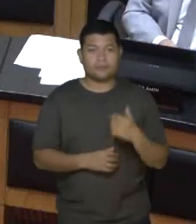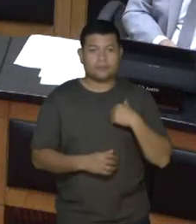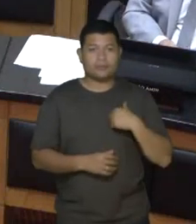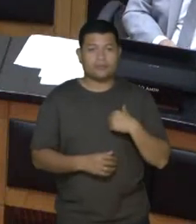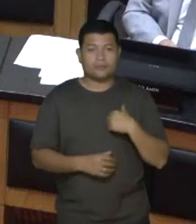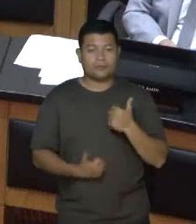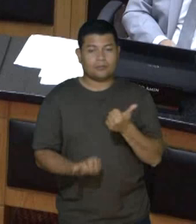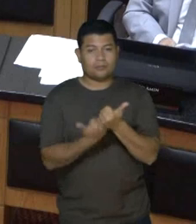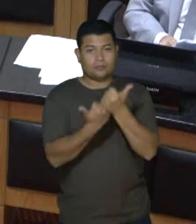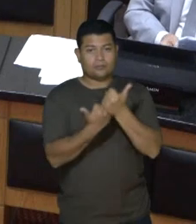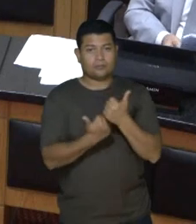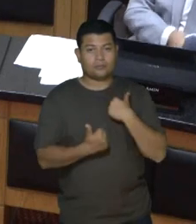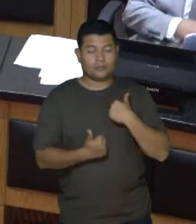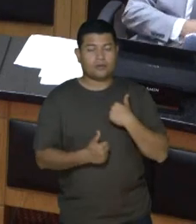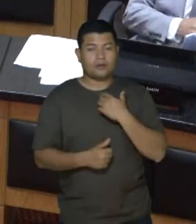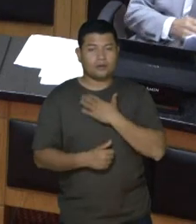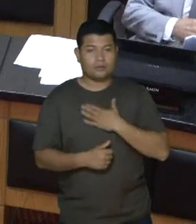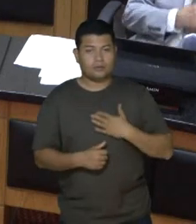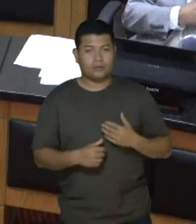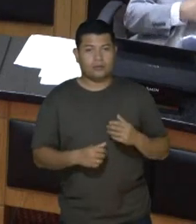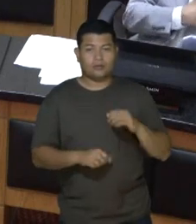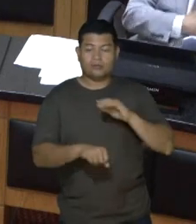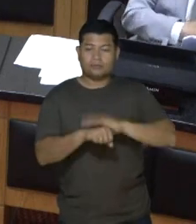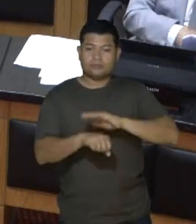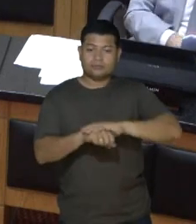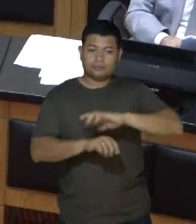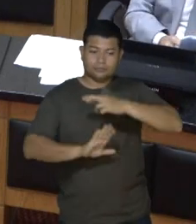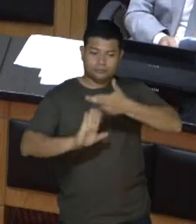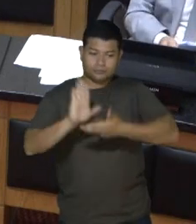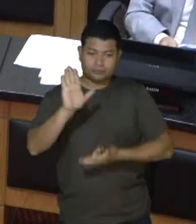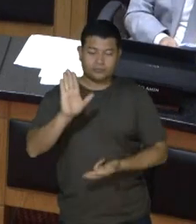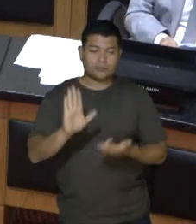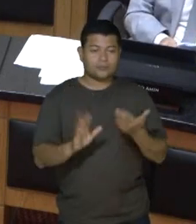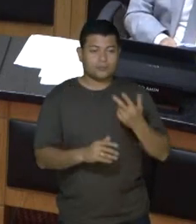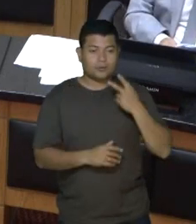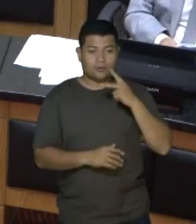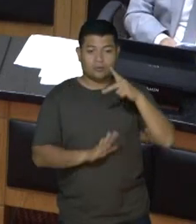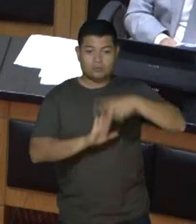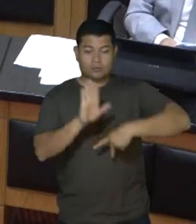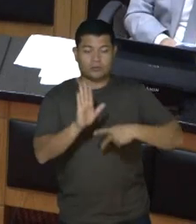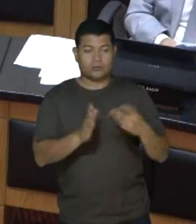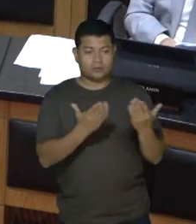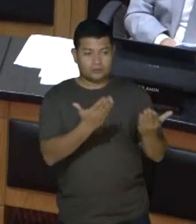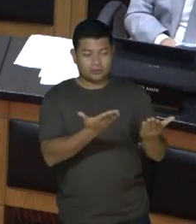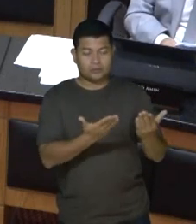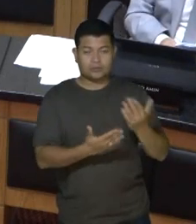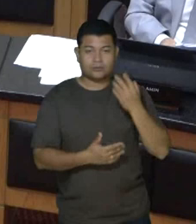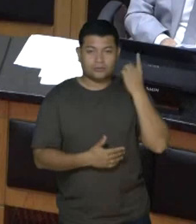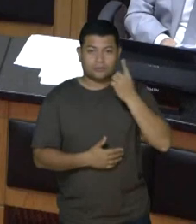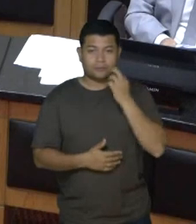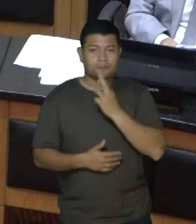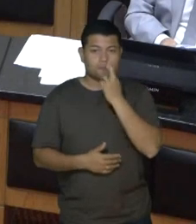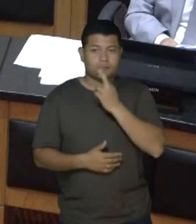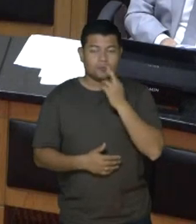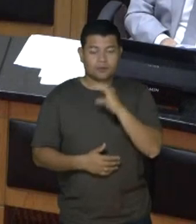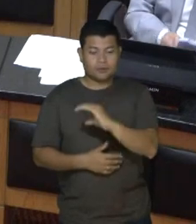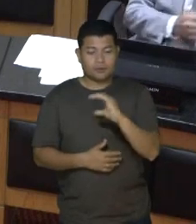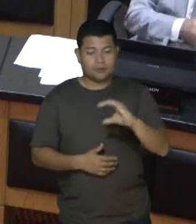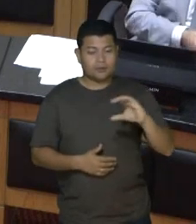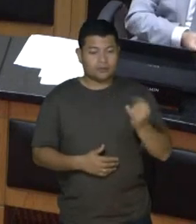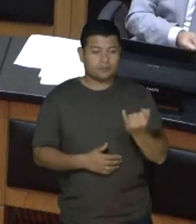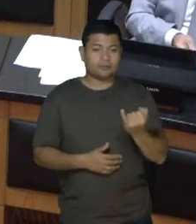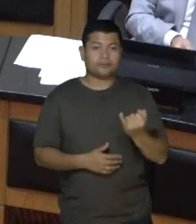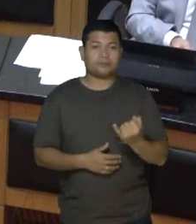contribuir, dizer que eu tive o privilégio de relatar o projeto do nosso querido colega Rodrigo Minotto na CCJ,